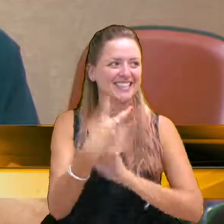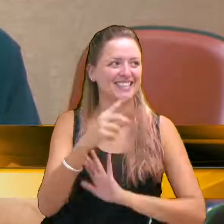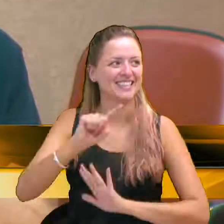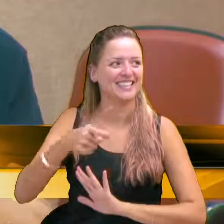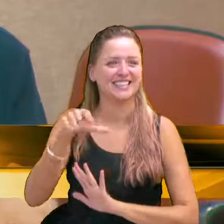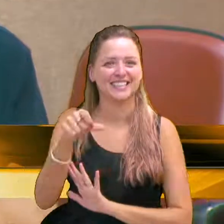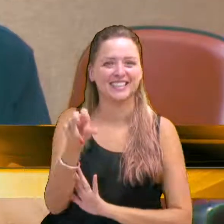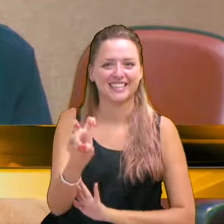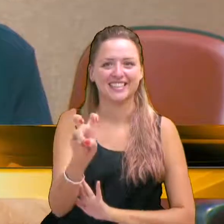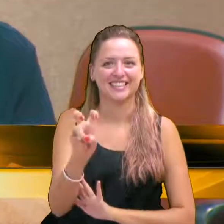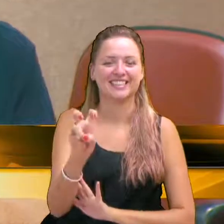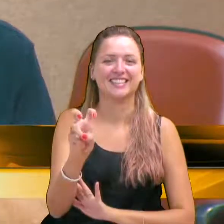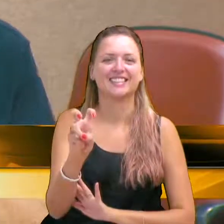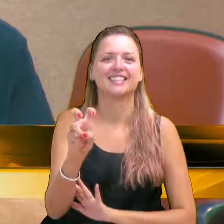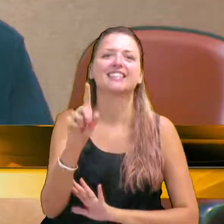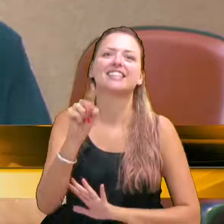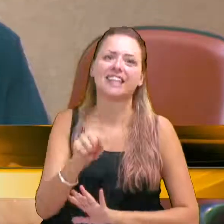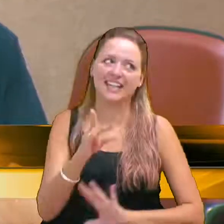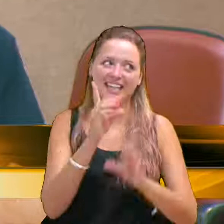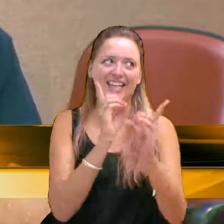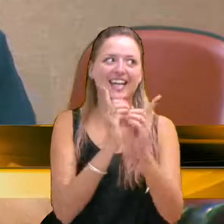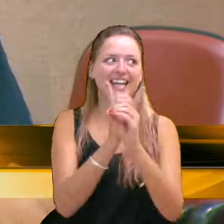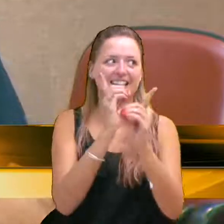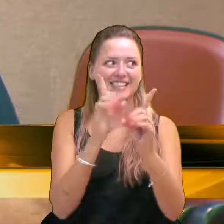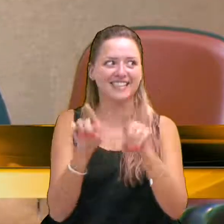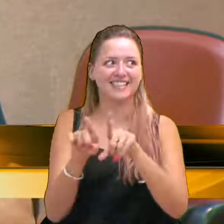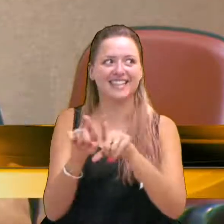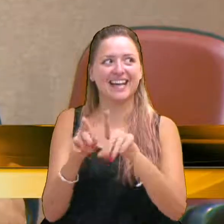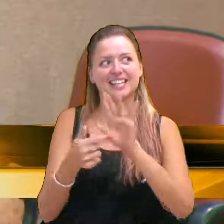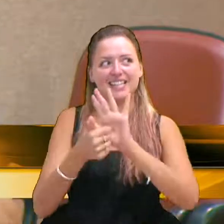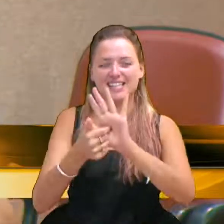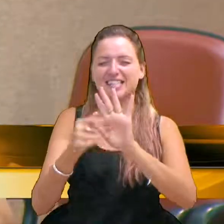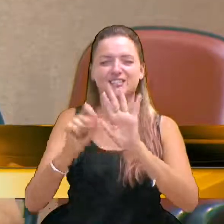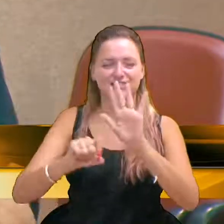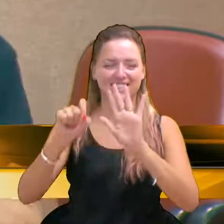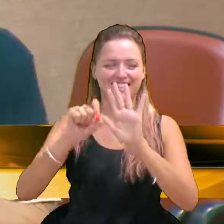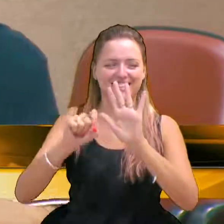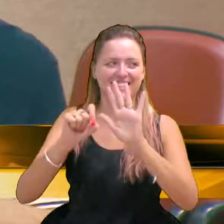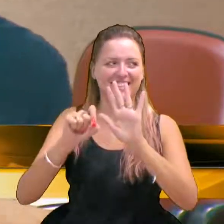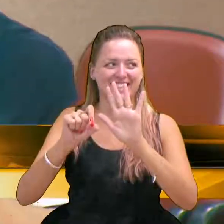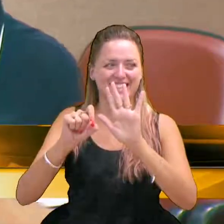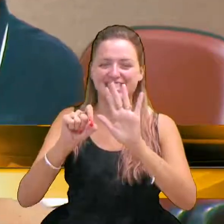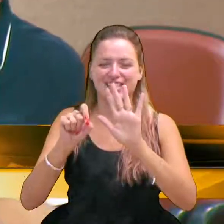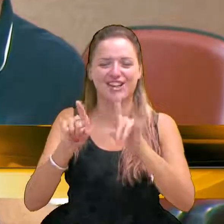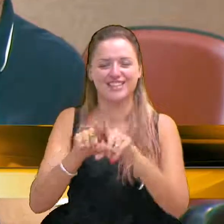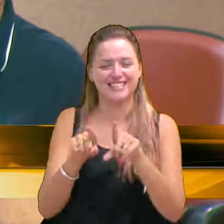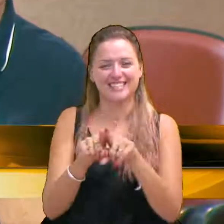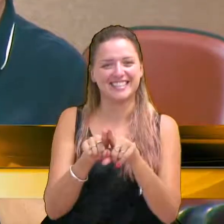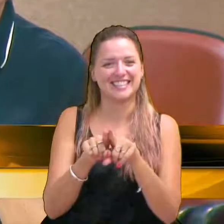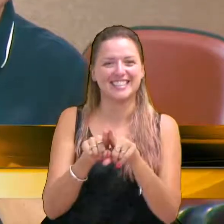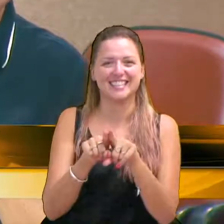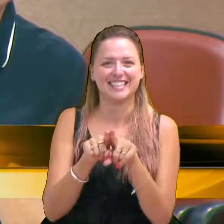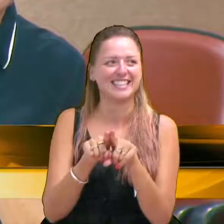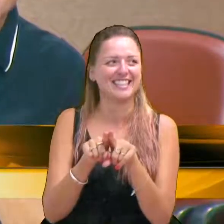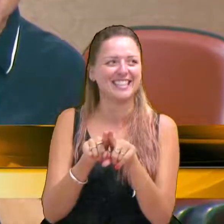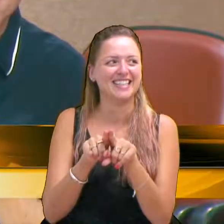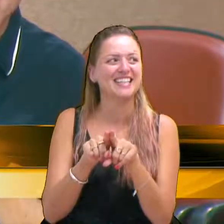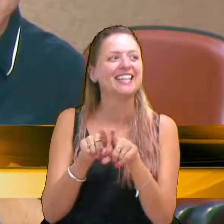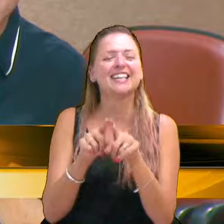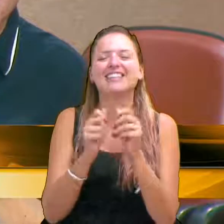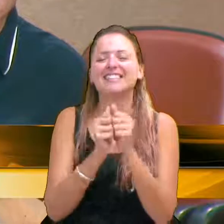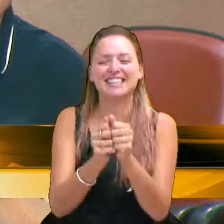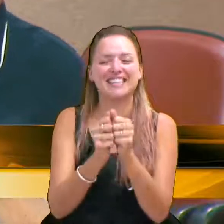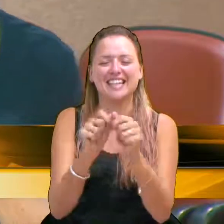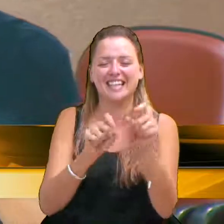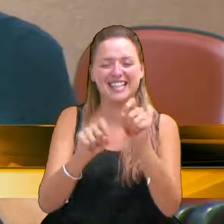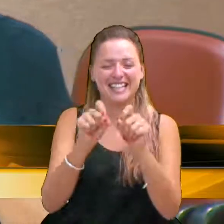2,95 e o pior que encontram economistas de plantão que vão lá confirmar esse índice. E aí, mesmo